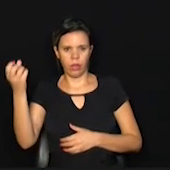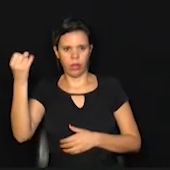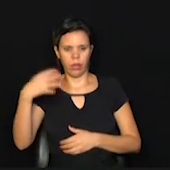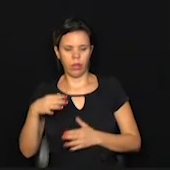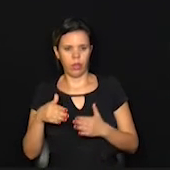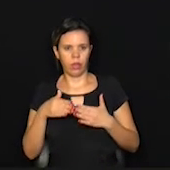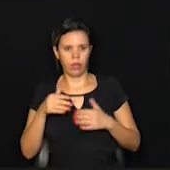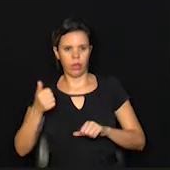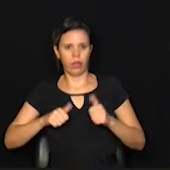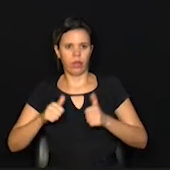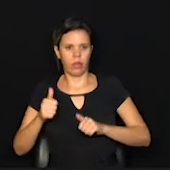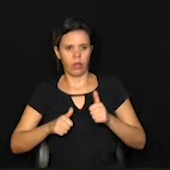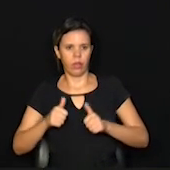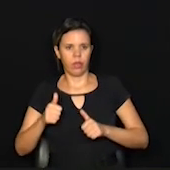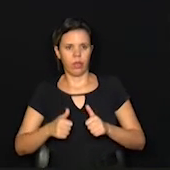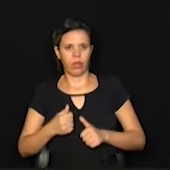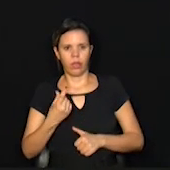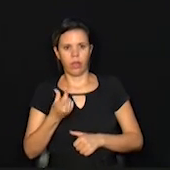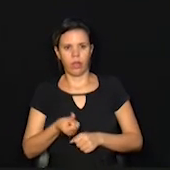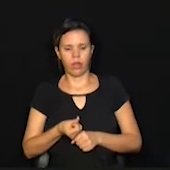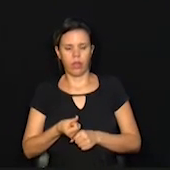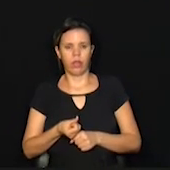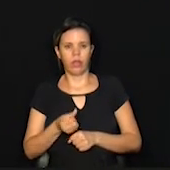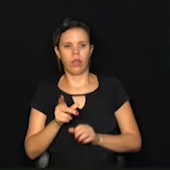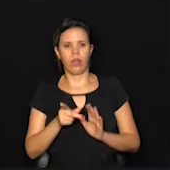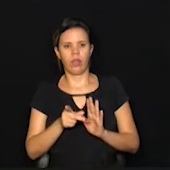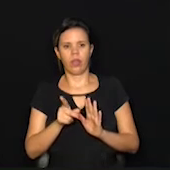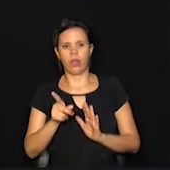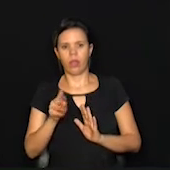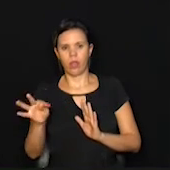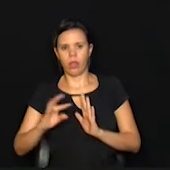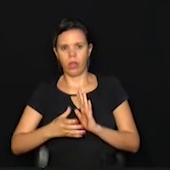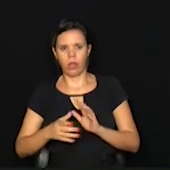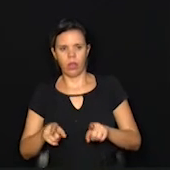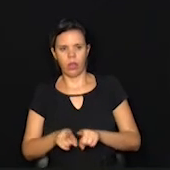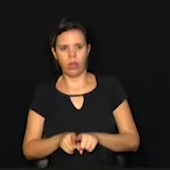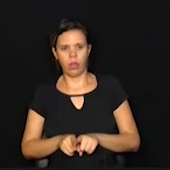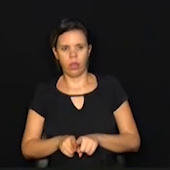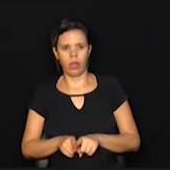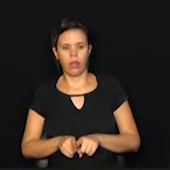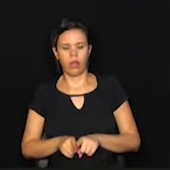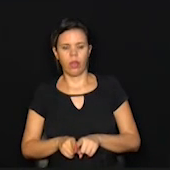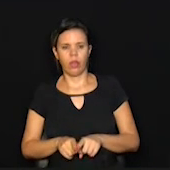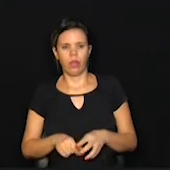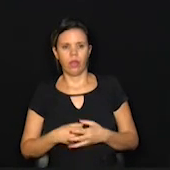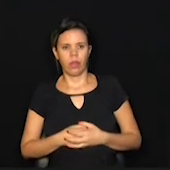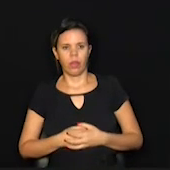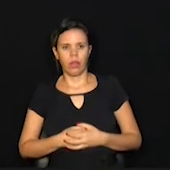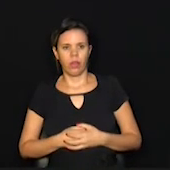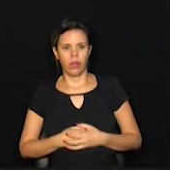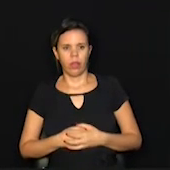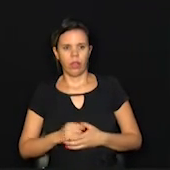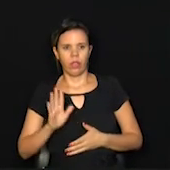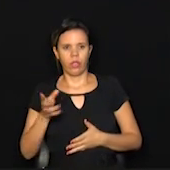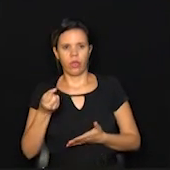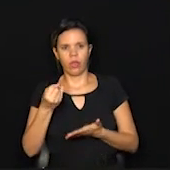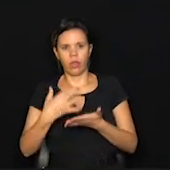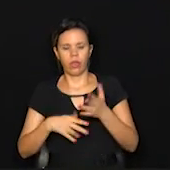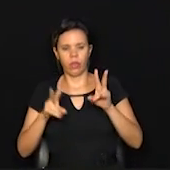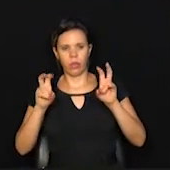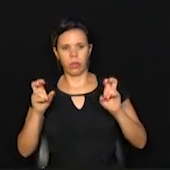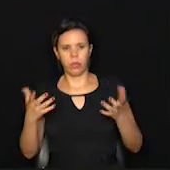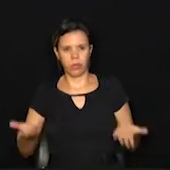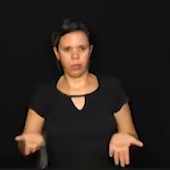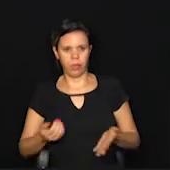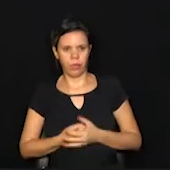gentileza de avaliar os 16 anos do PT no poder a Maria Cristina de Oliveira bom igual você já escreveu muito sobre